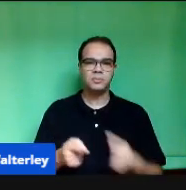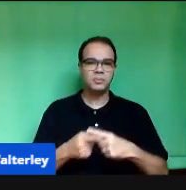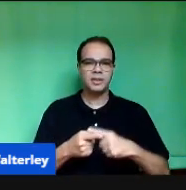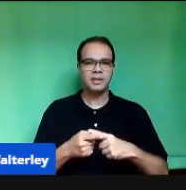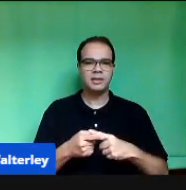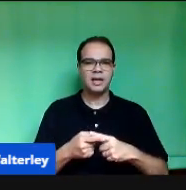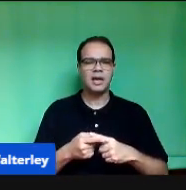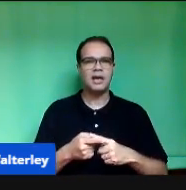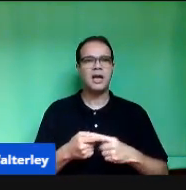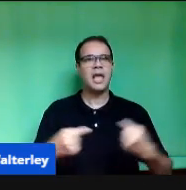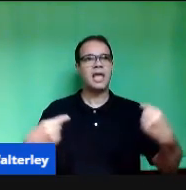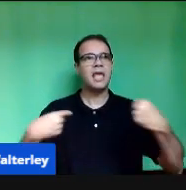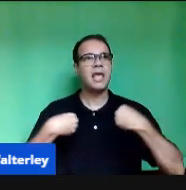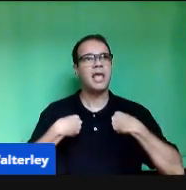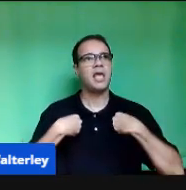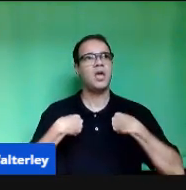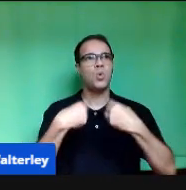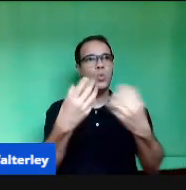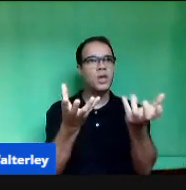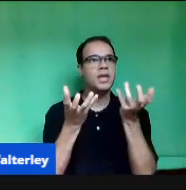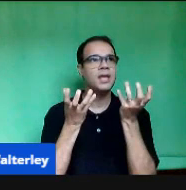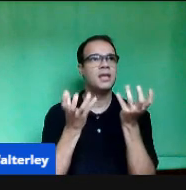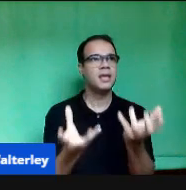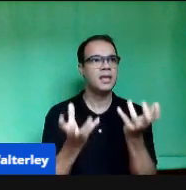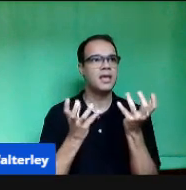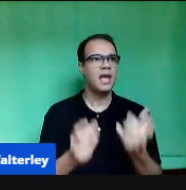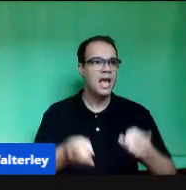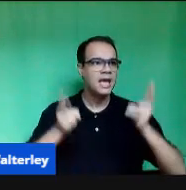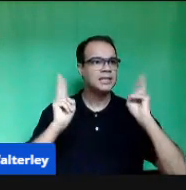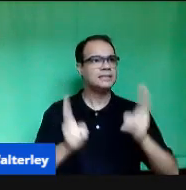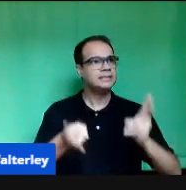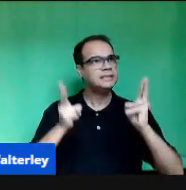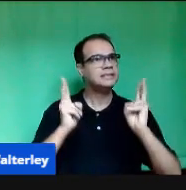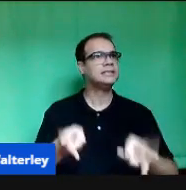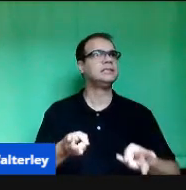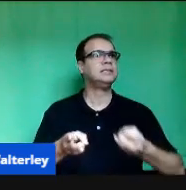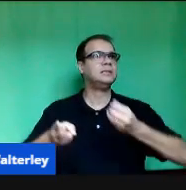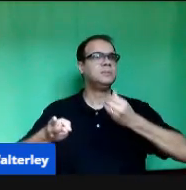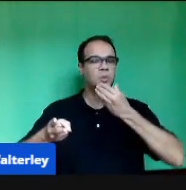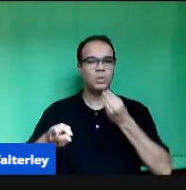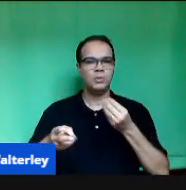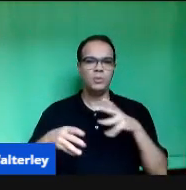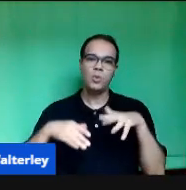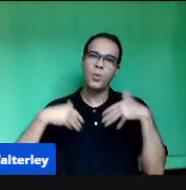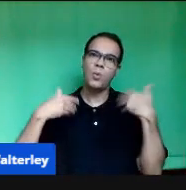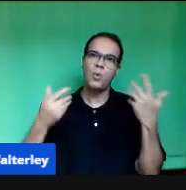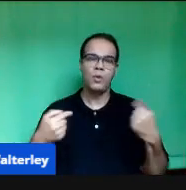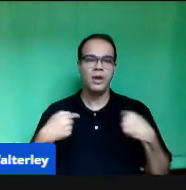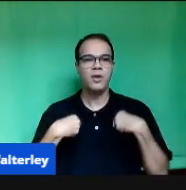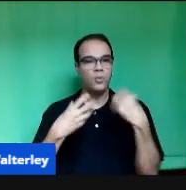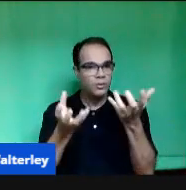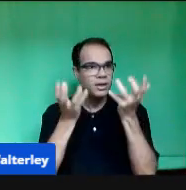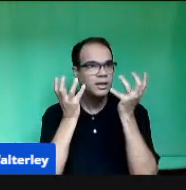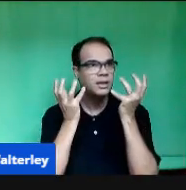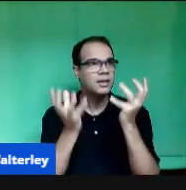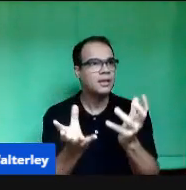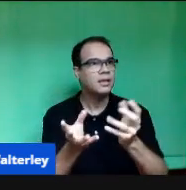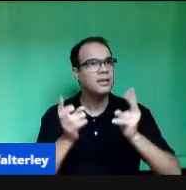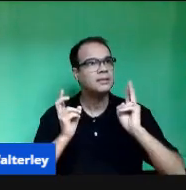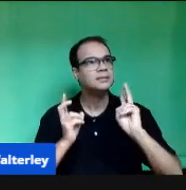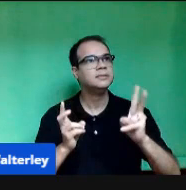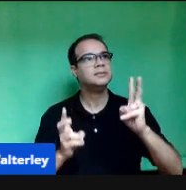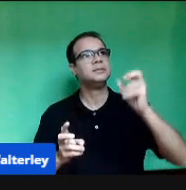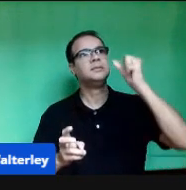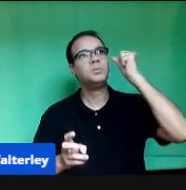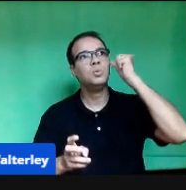opta a nada, né? Se fosse assim, todos nós que estamos aqui e vocês que estão me ouvindo falar, a gente